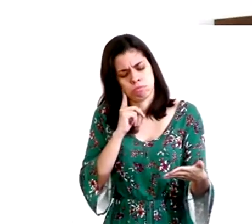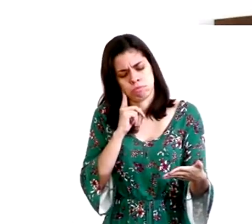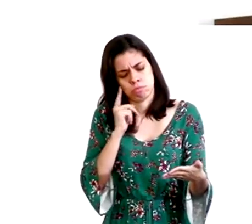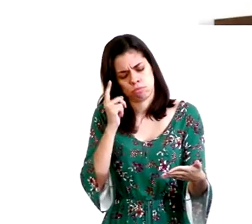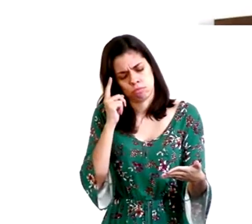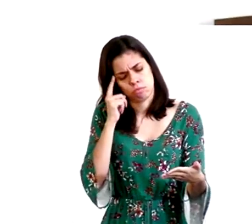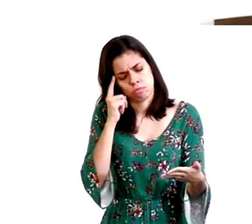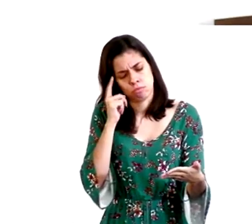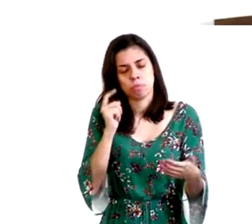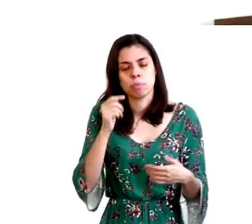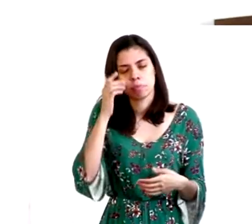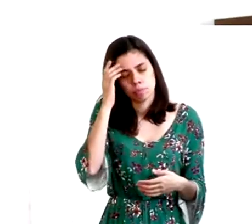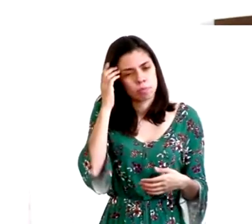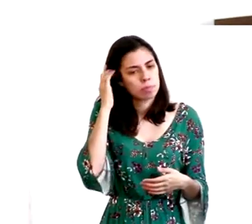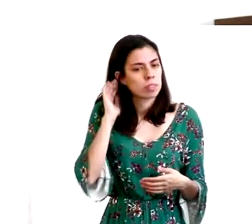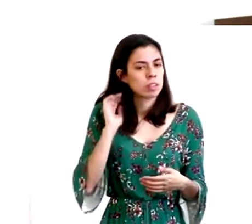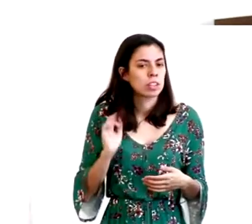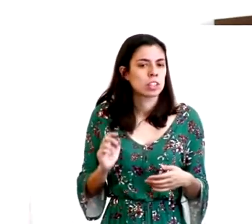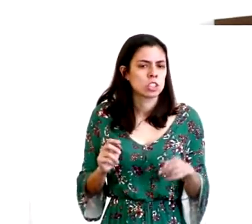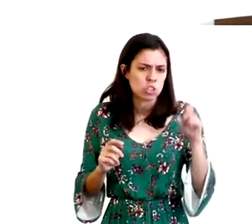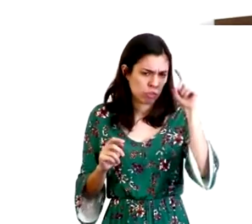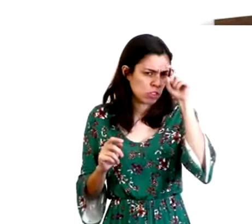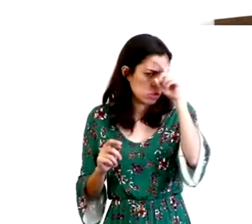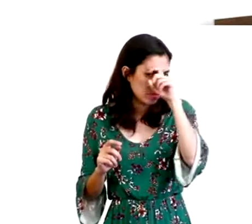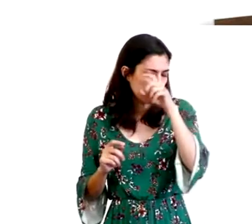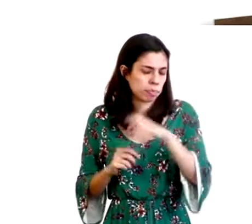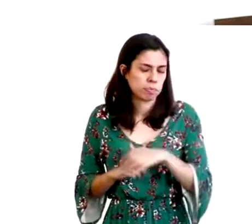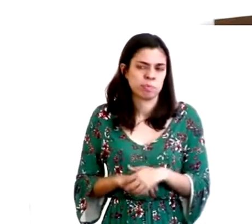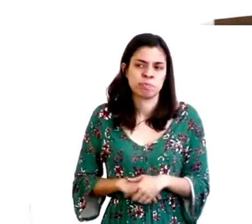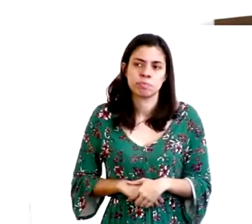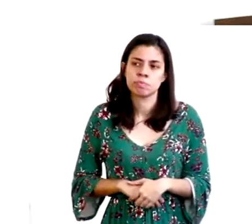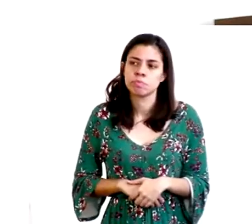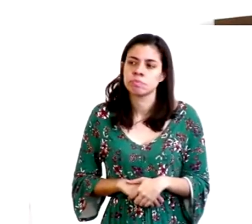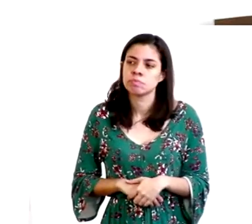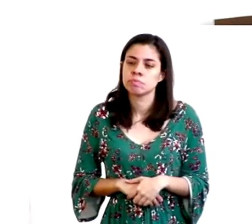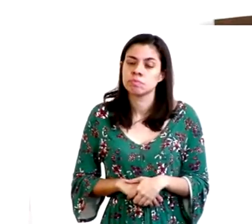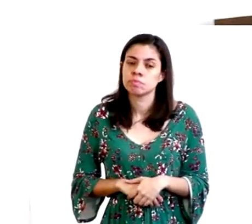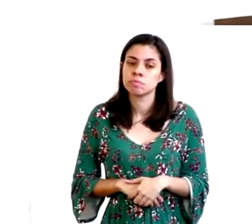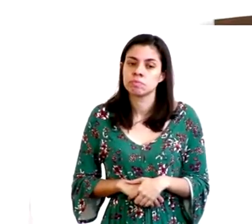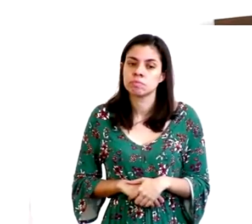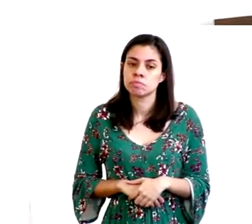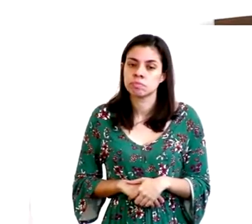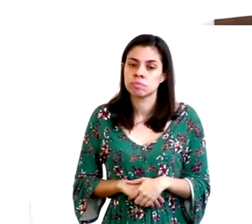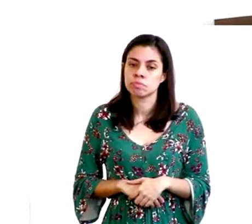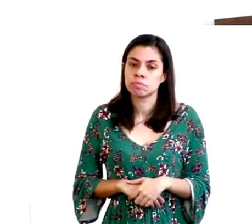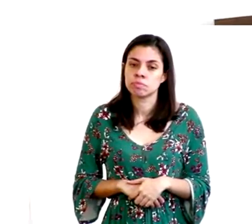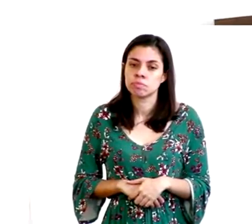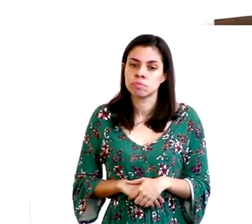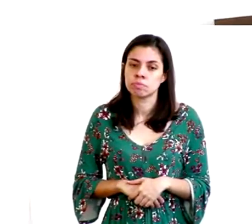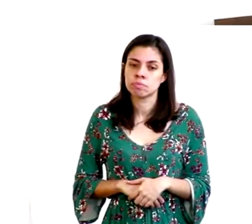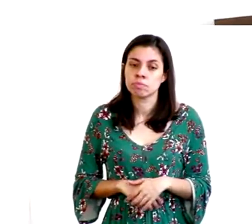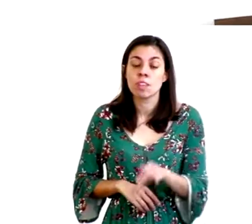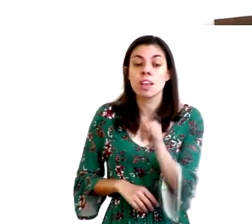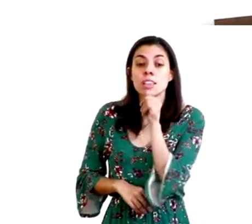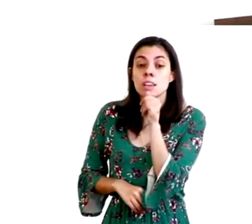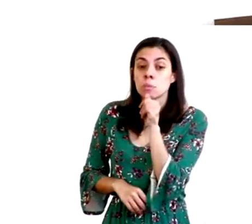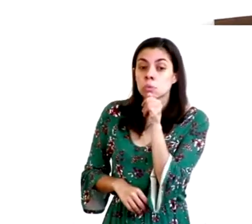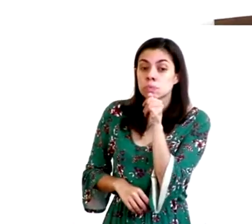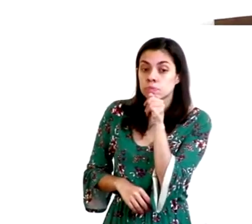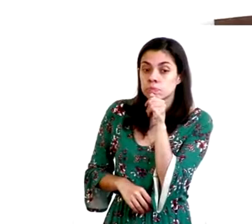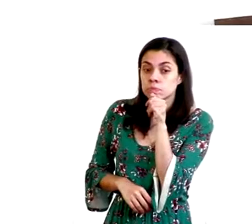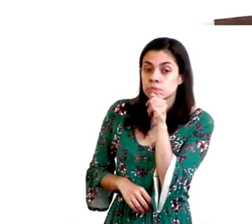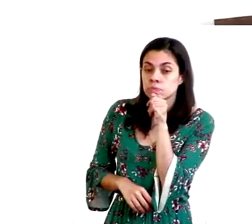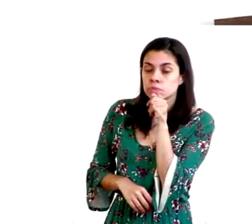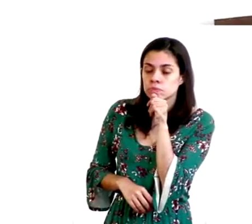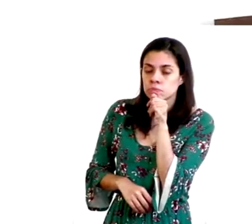vingança. Citando um trecho do sermão, nós podemos ler: se alguém lhe der uma tapa na face